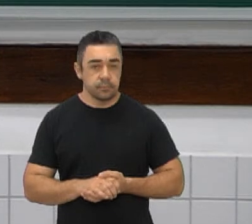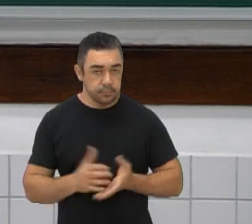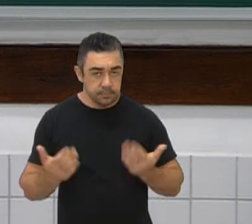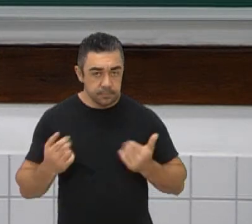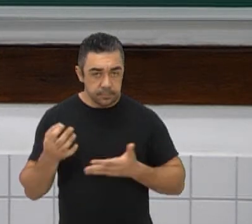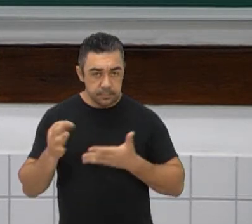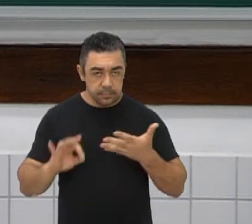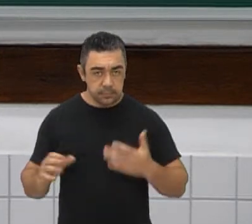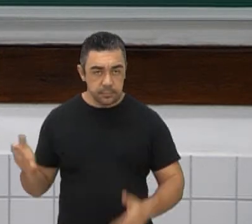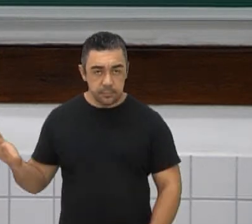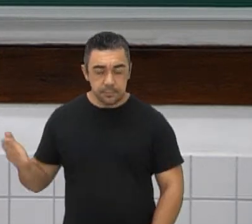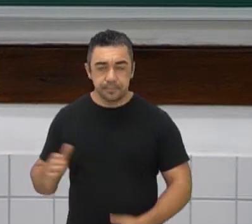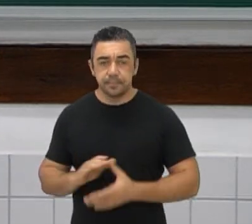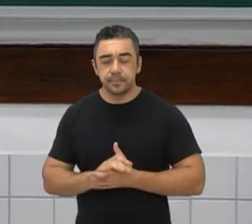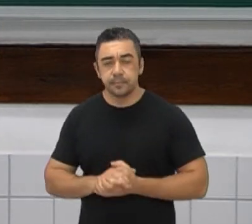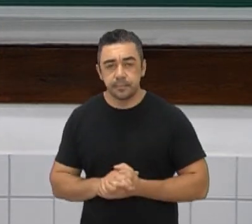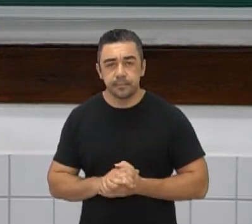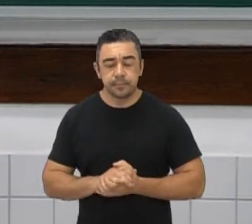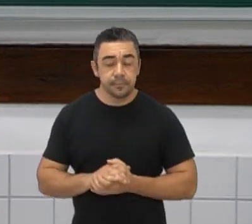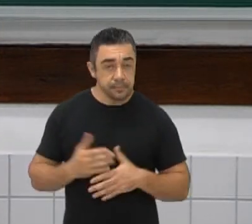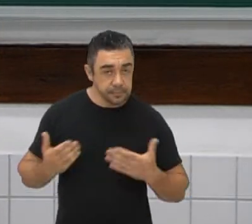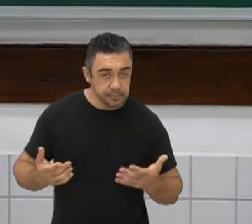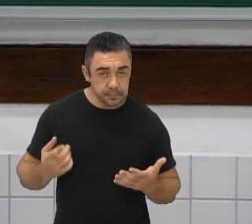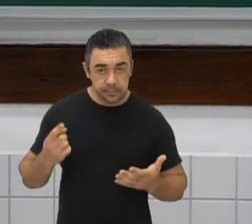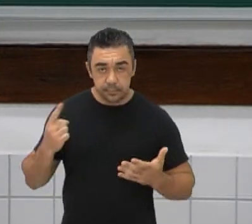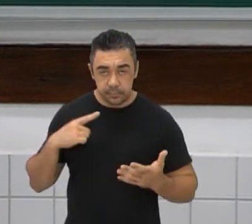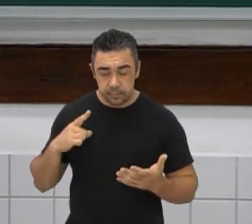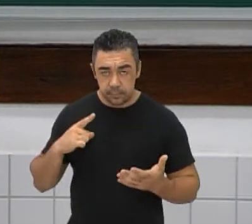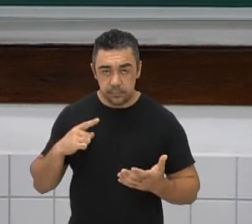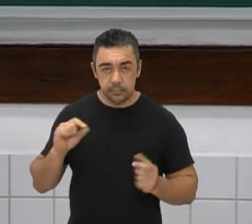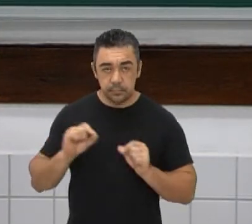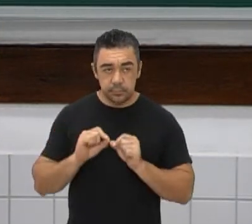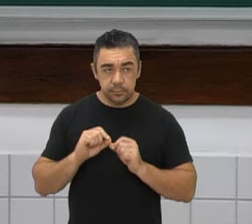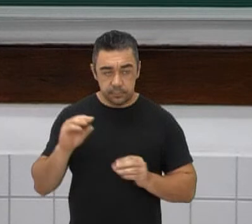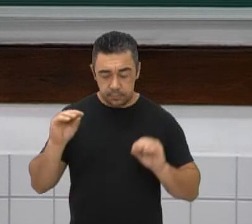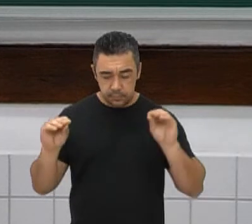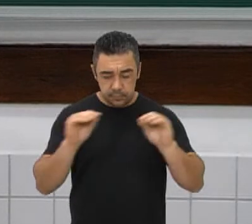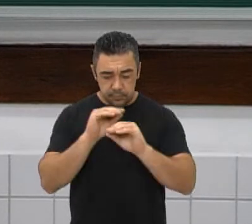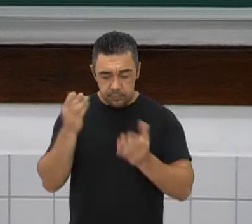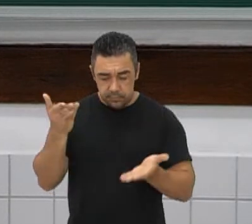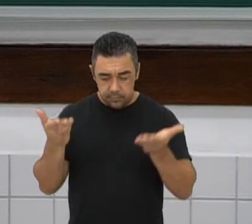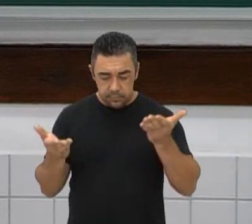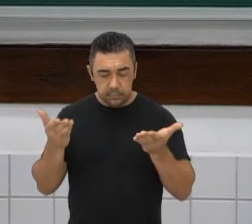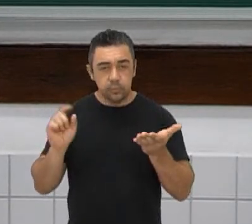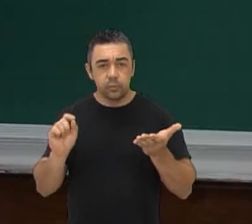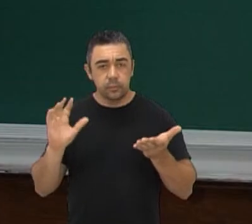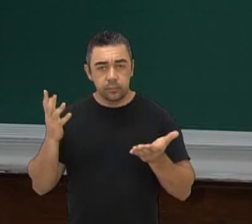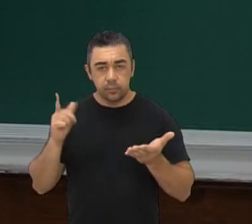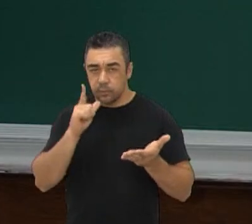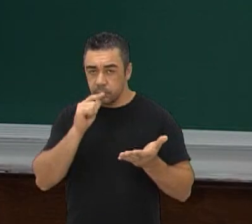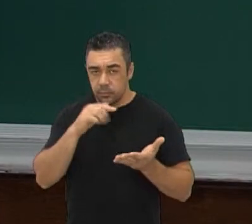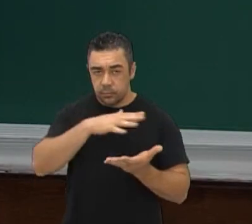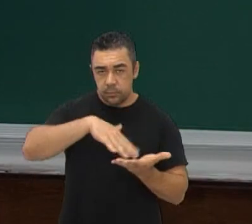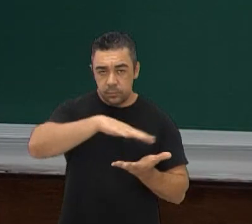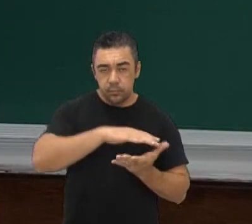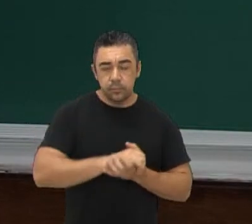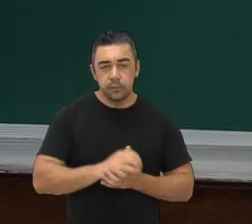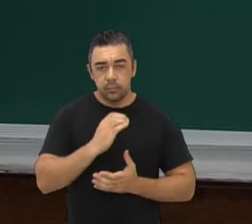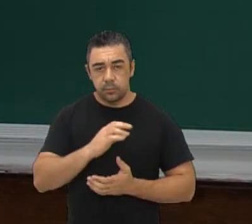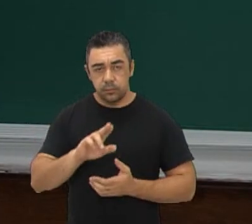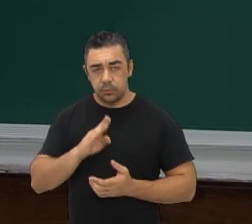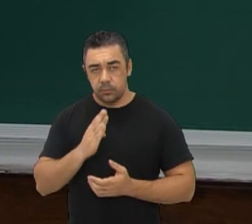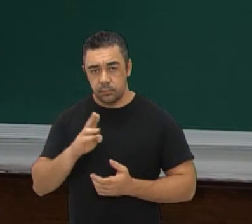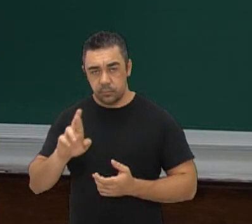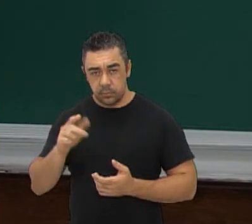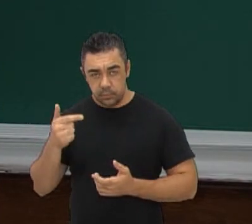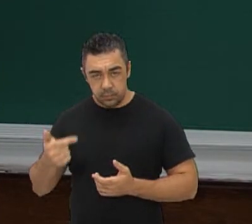Vamos para a correção da atividade? Olha só, equacione então o que acontece na eletrólise aquosa. Então a dissociação do CuBr2